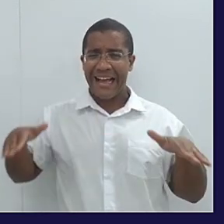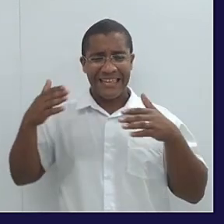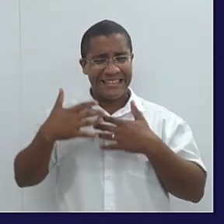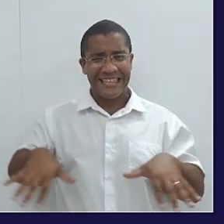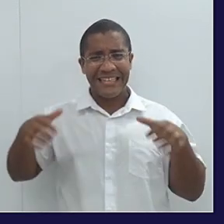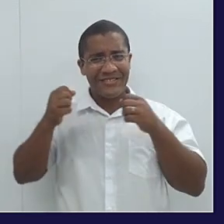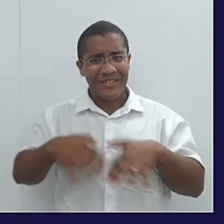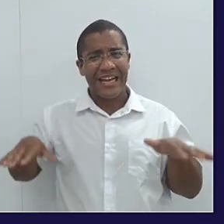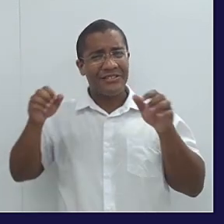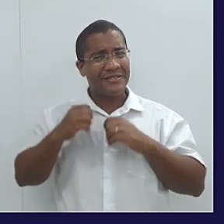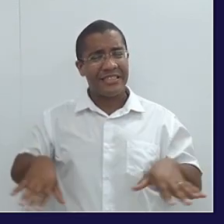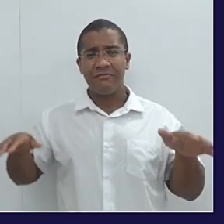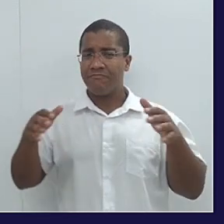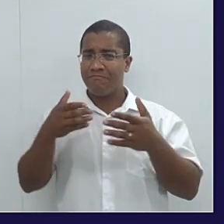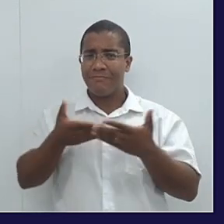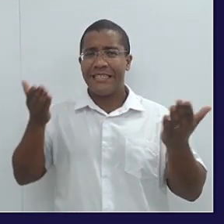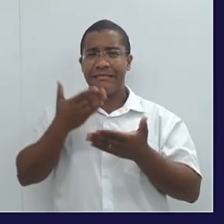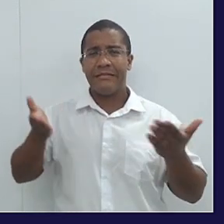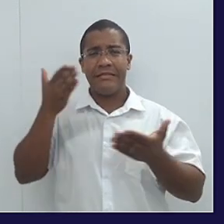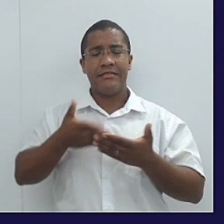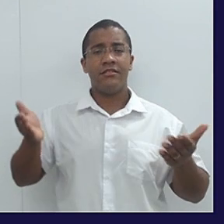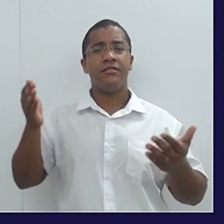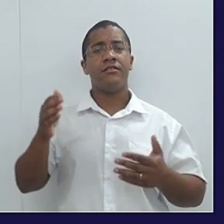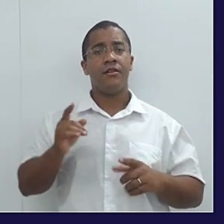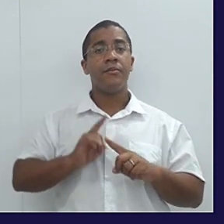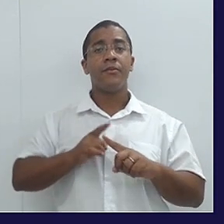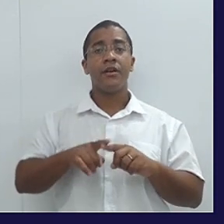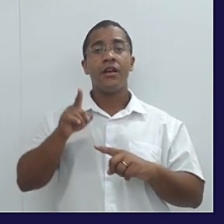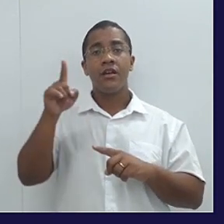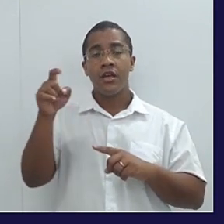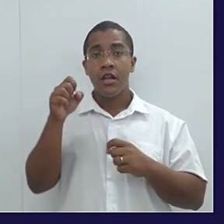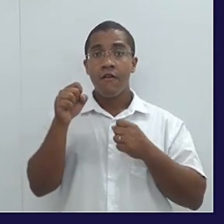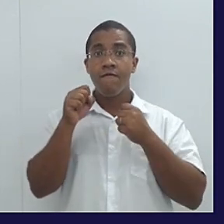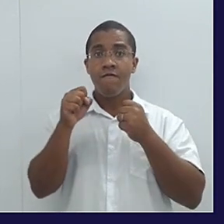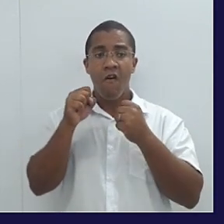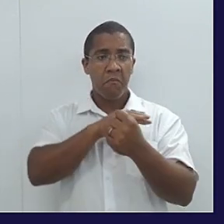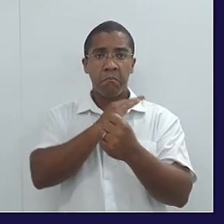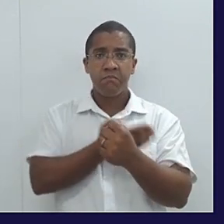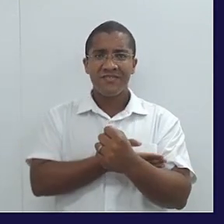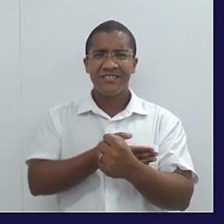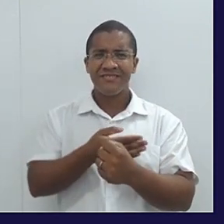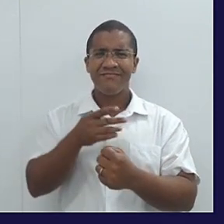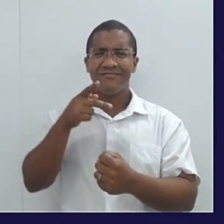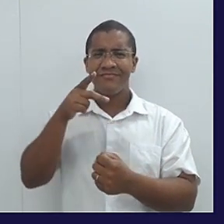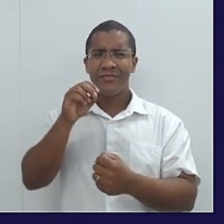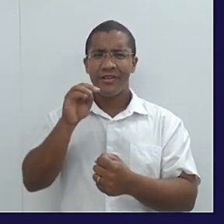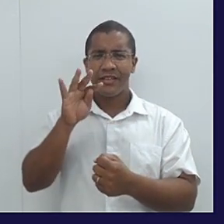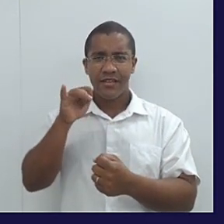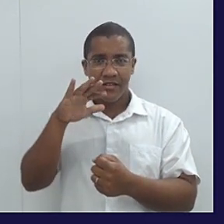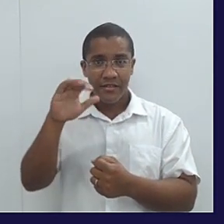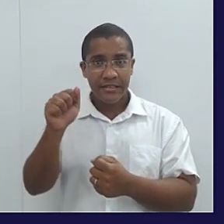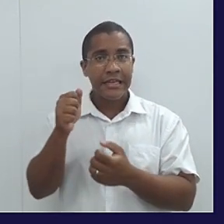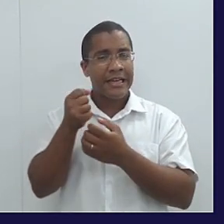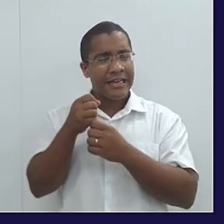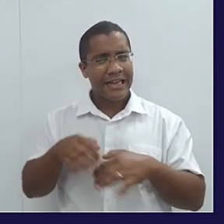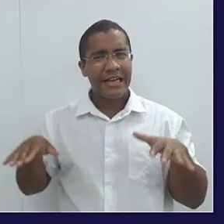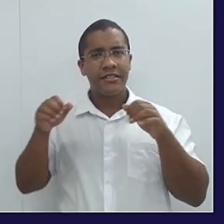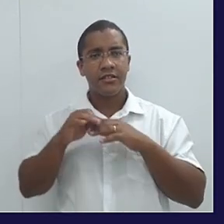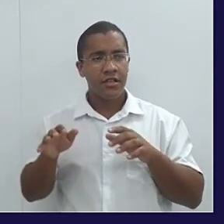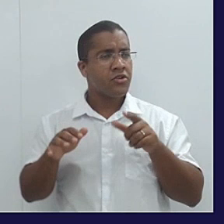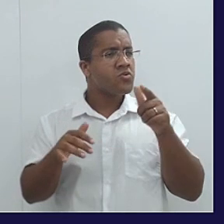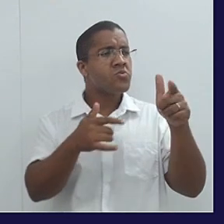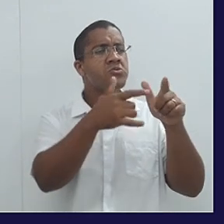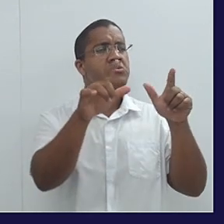boa parcela do consumo residencial, pois ele tem uma potência muito alta comparado aos